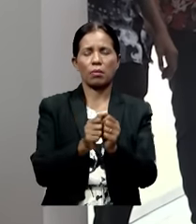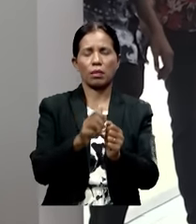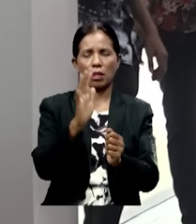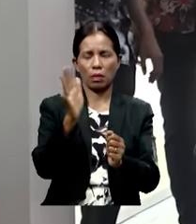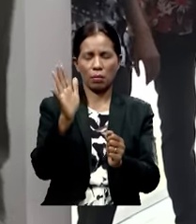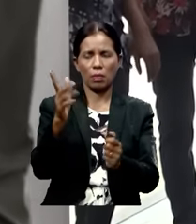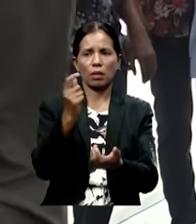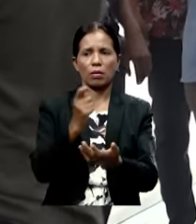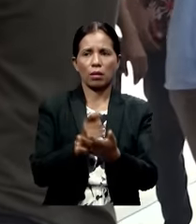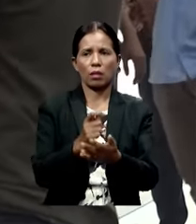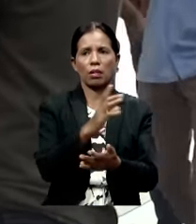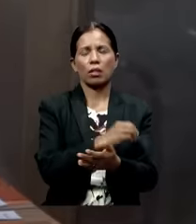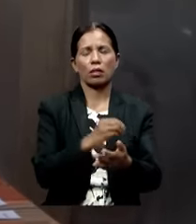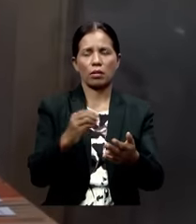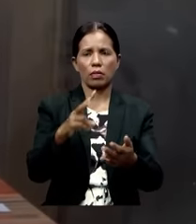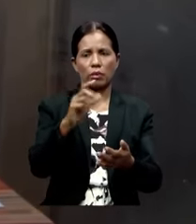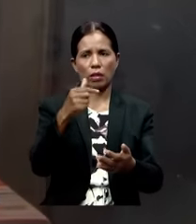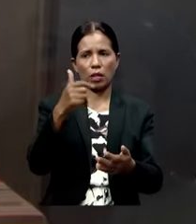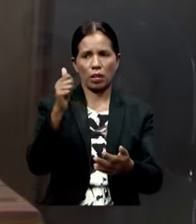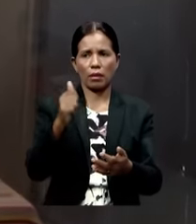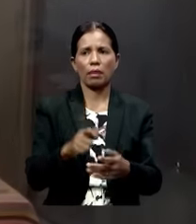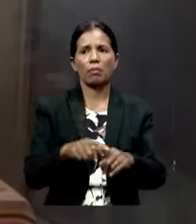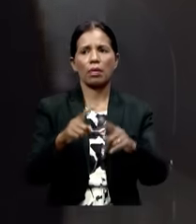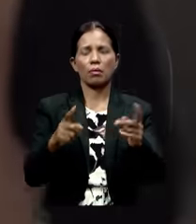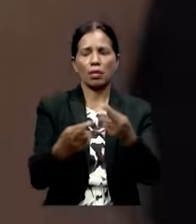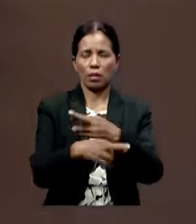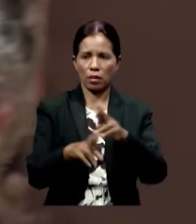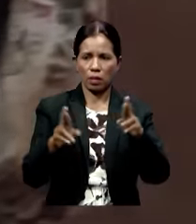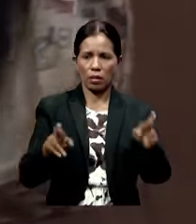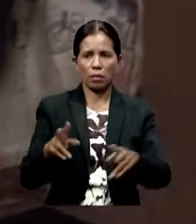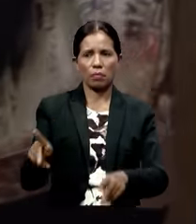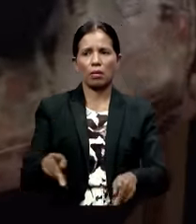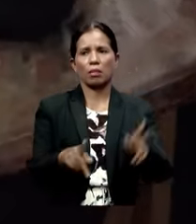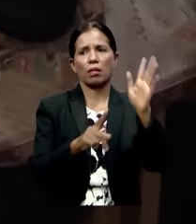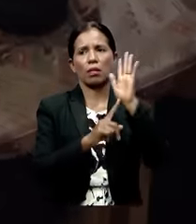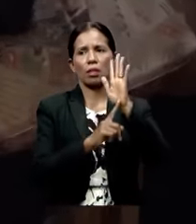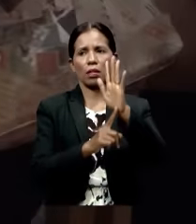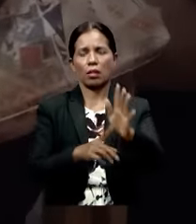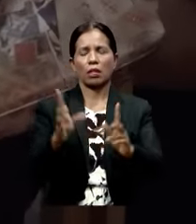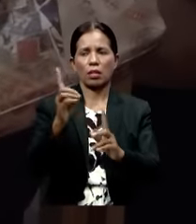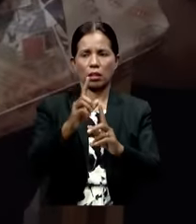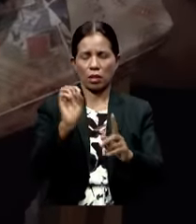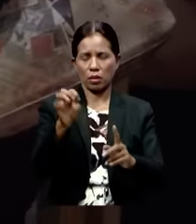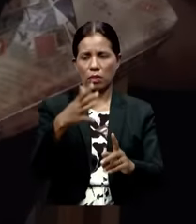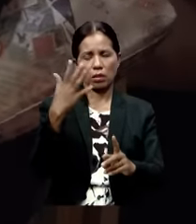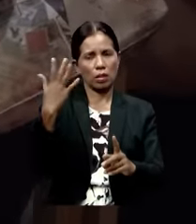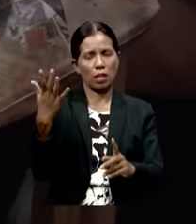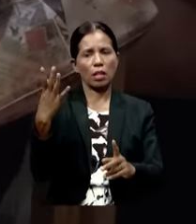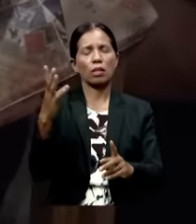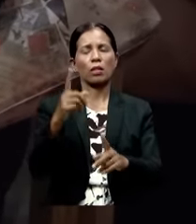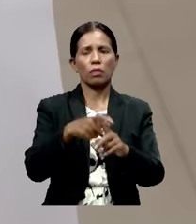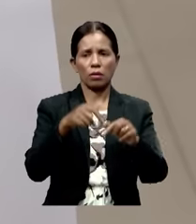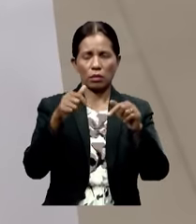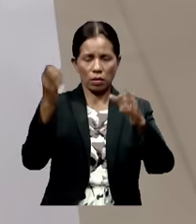Limanulu, maca aplica para vaga refere. Mas bem, e o resultado nebe publica saiona e a Loron Sanoestinhat Fulangné, e